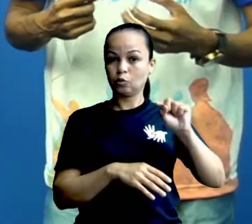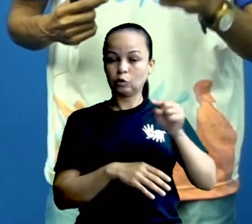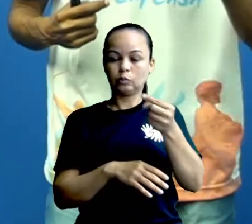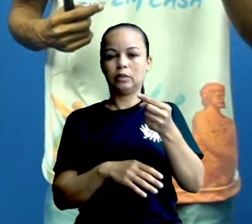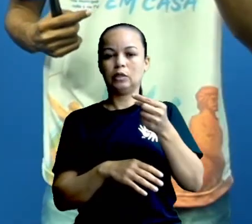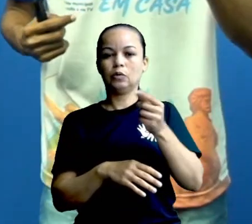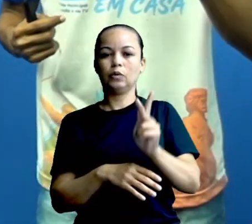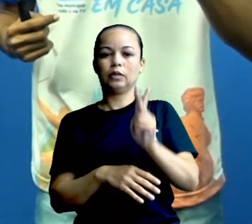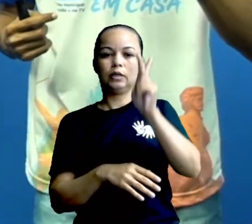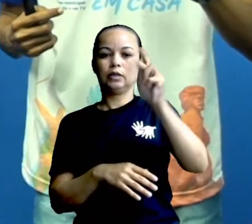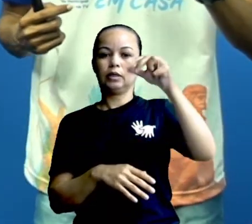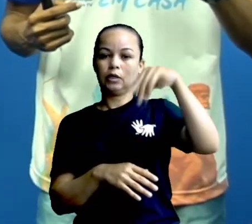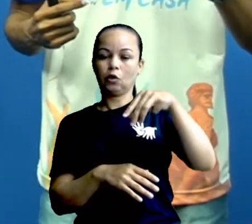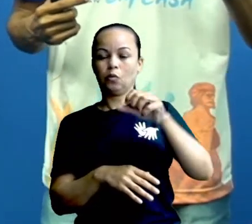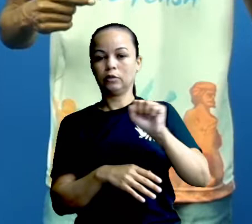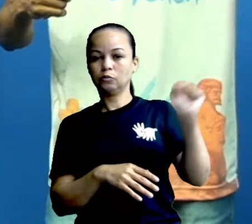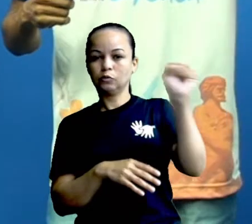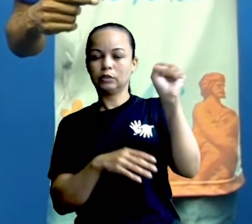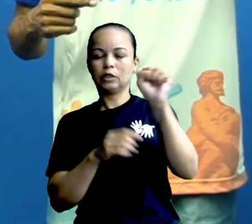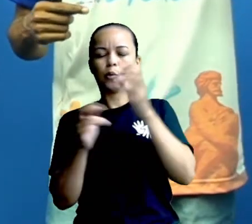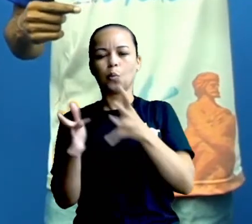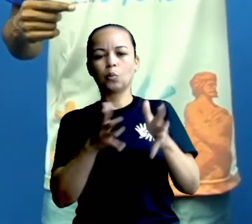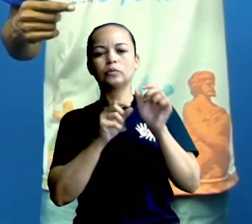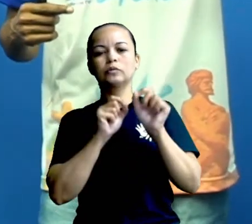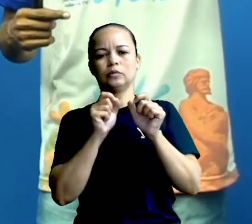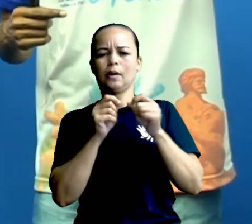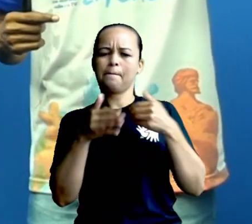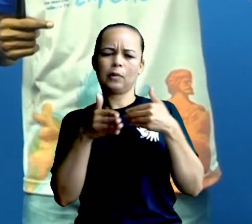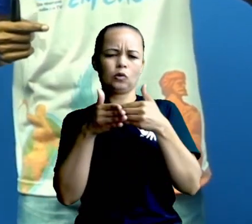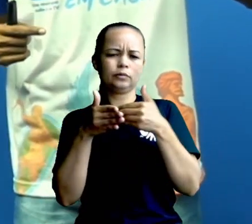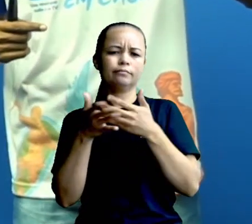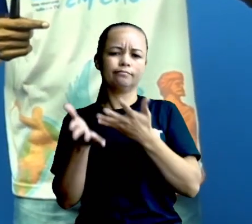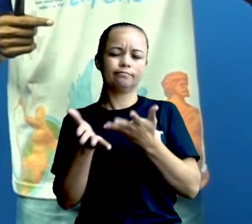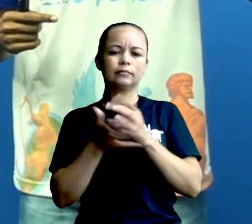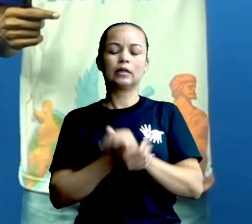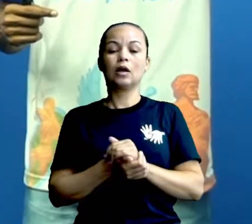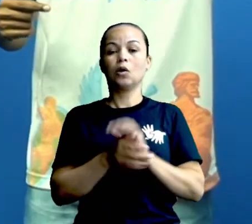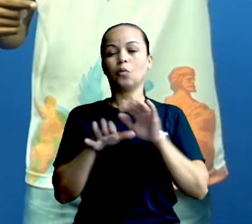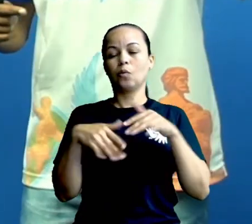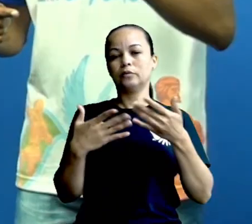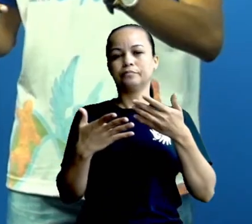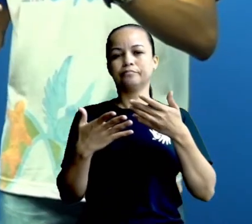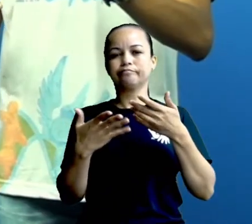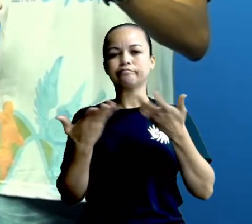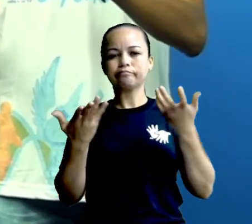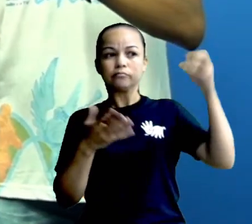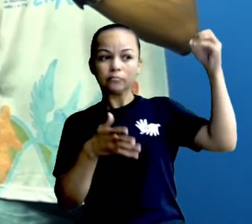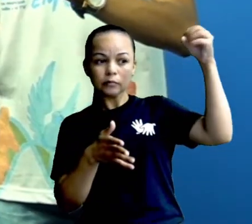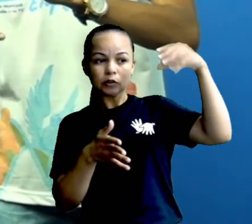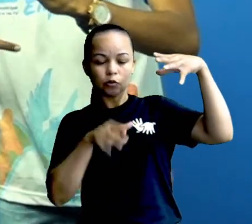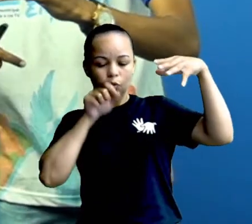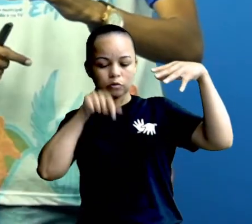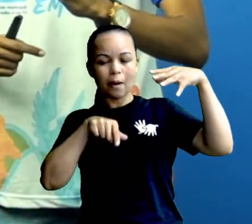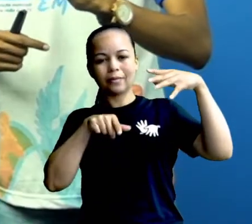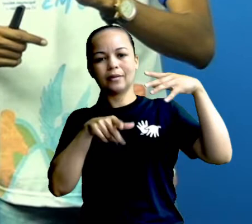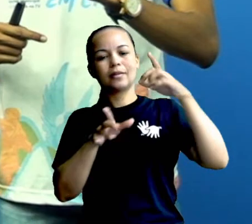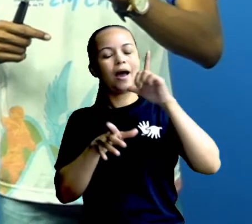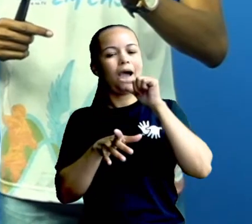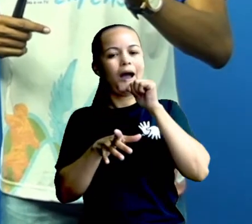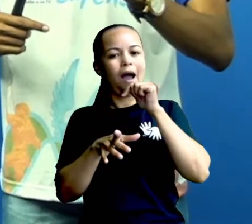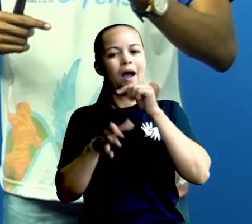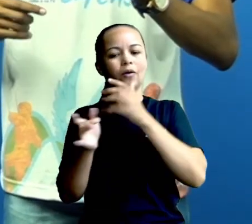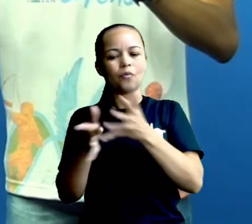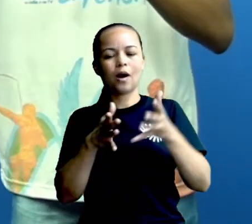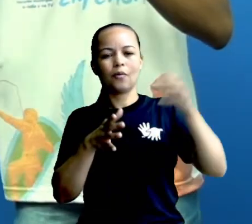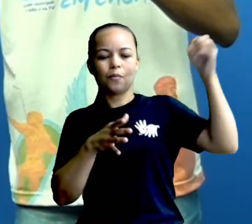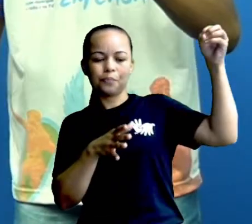mil quilômetros por segundo. No ar também, chega aproximadamente a isso. Então, quando vai para a água ou qualquer outro líquido,